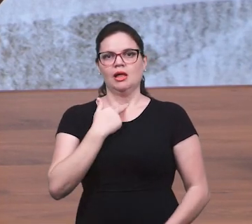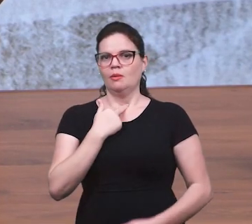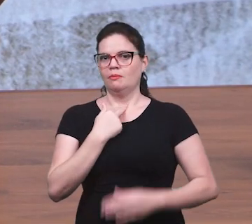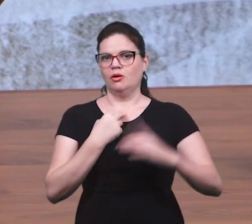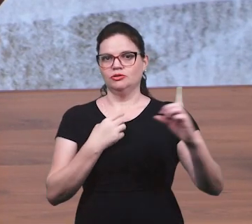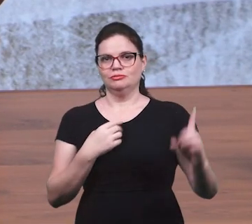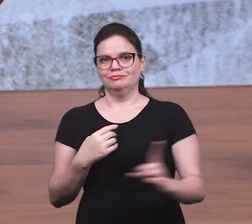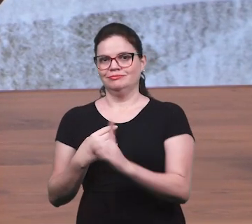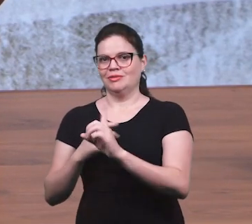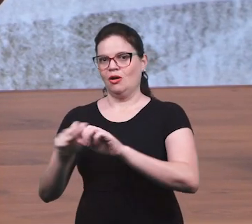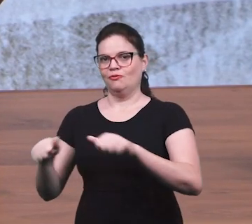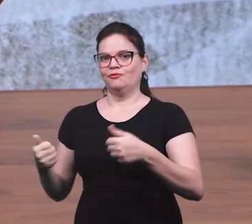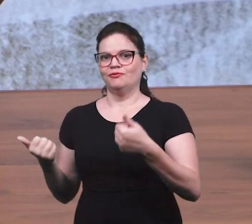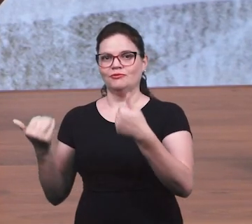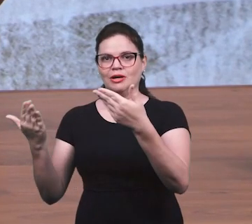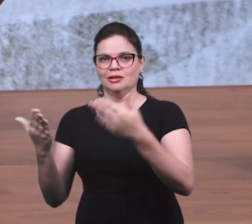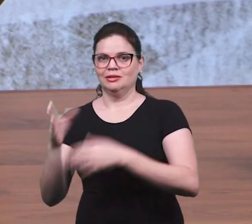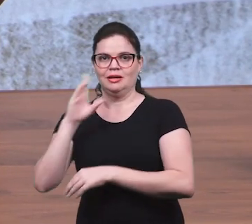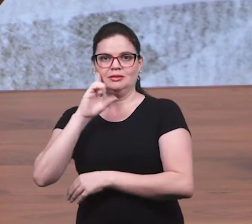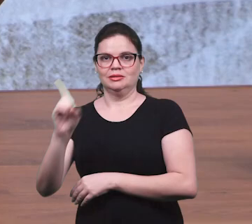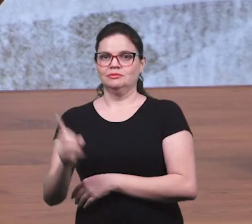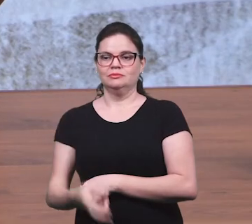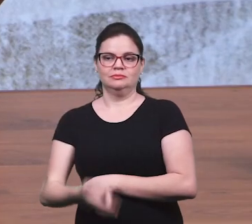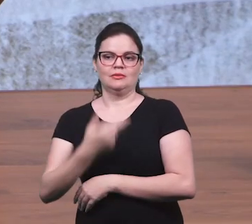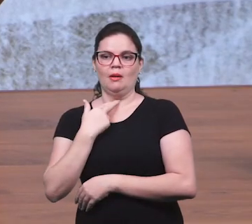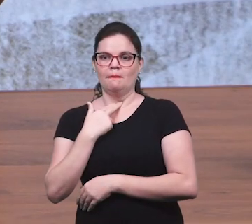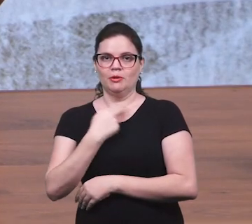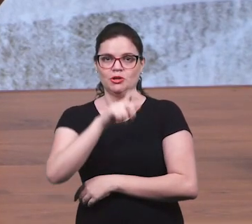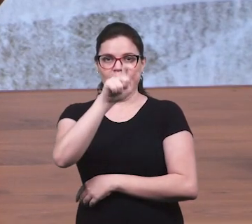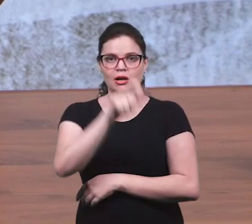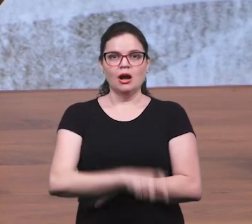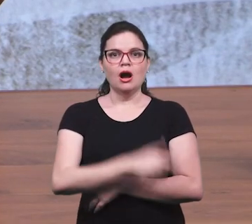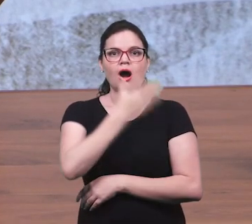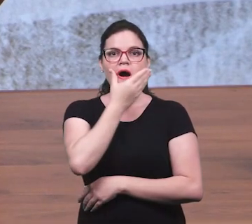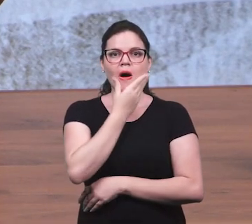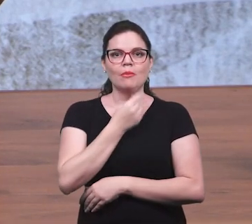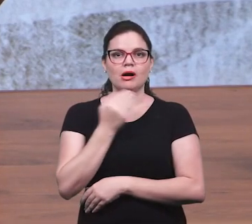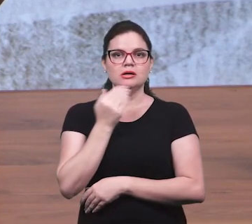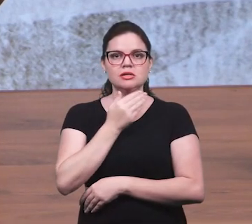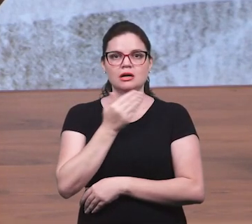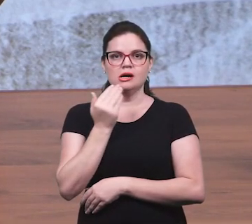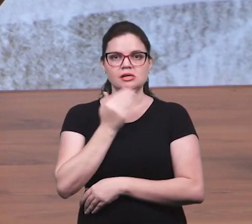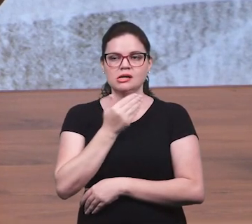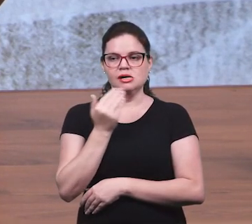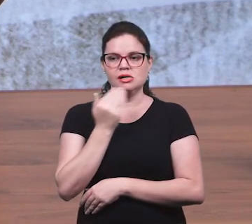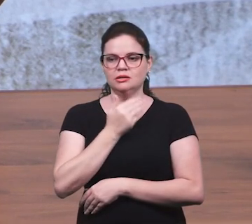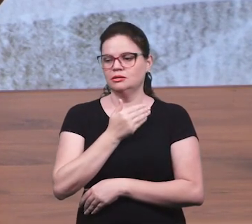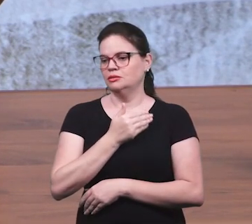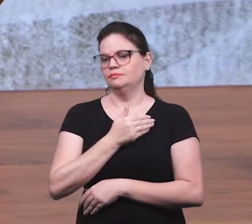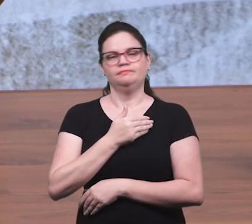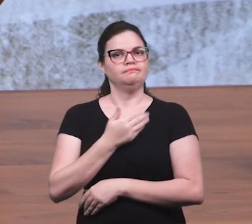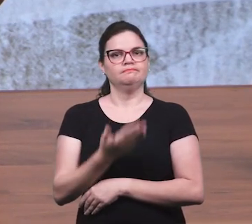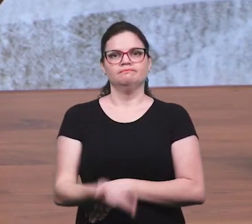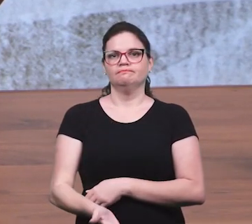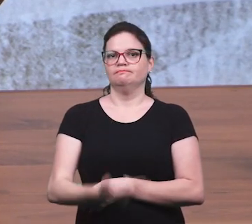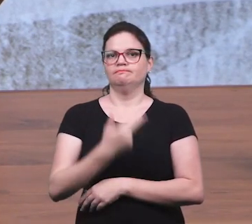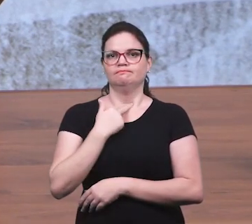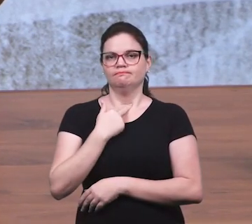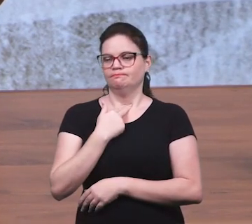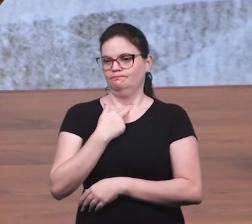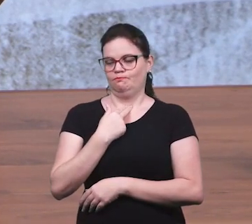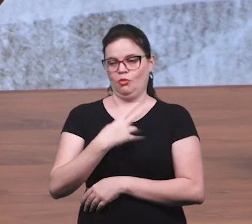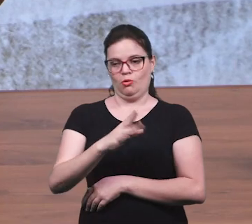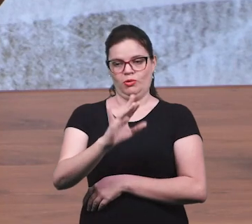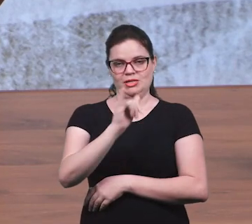pão do seu Deus. Pois nenhum homem em quem houver alguma deformidade se